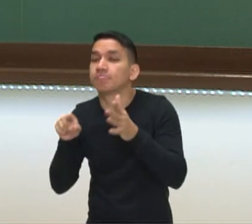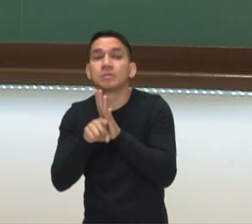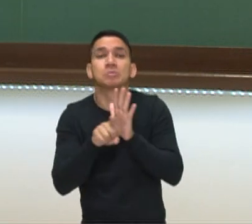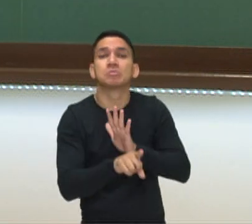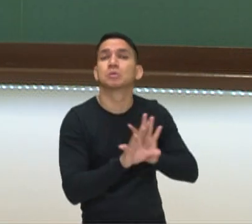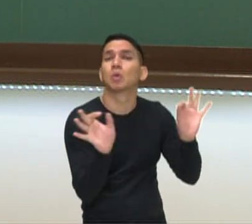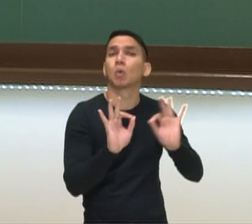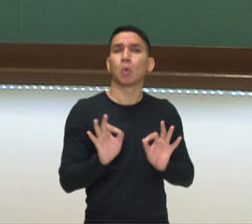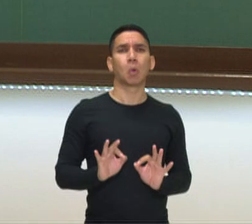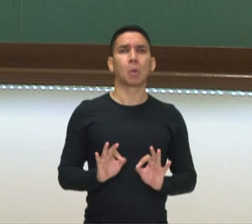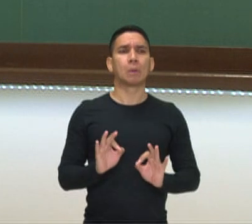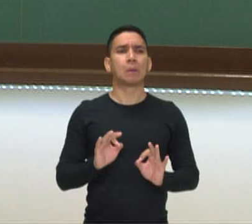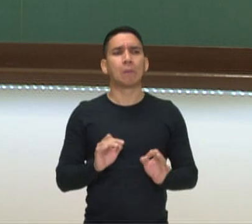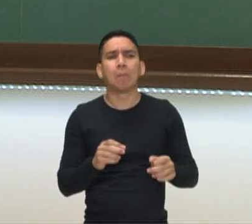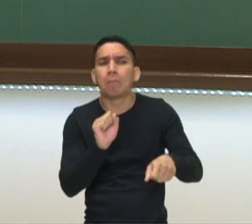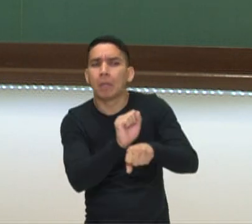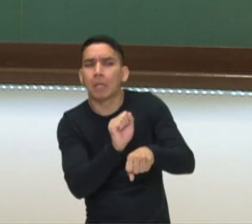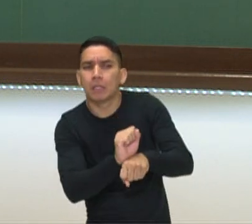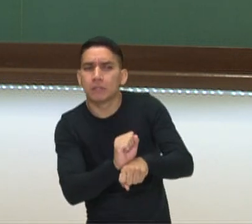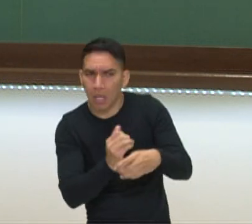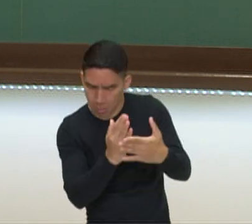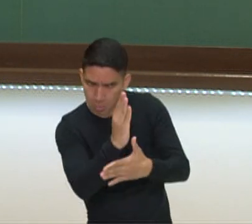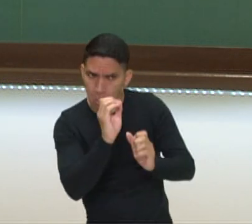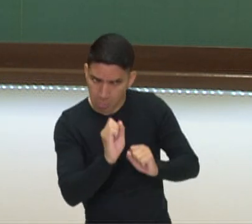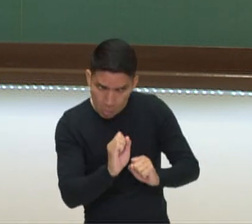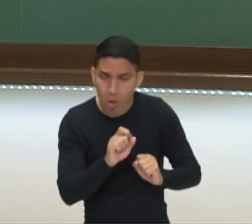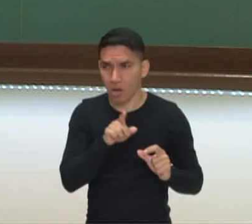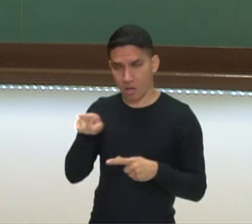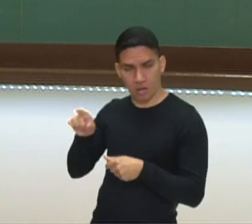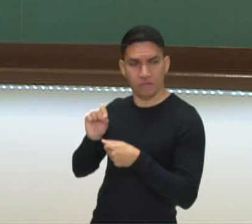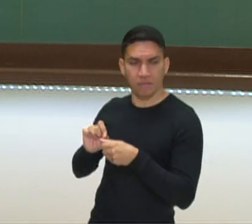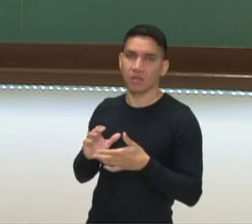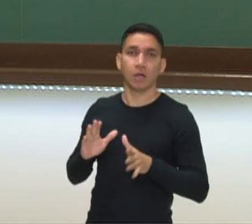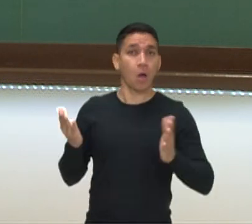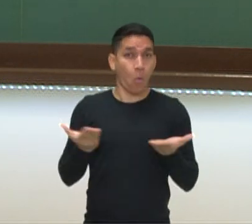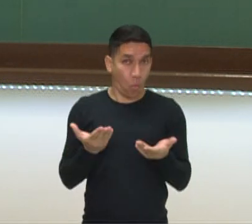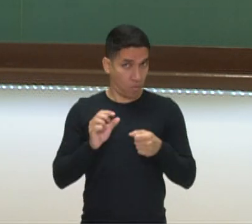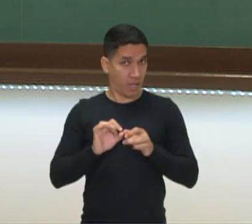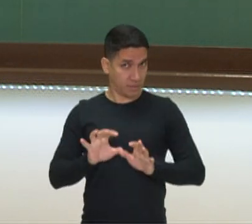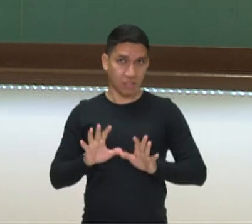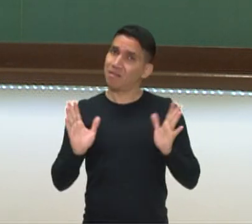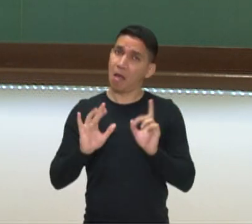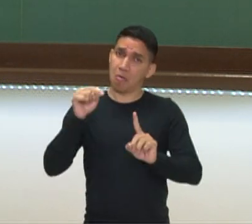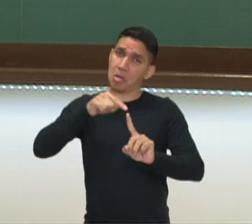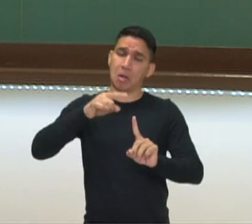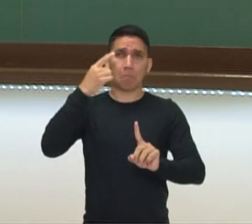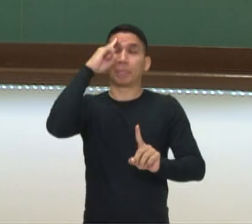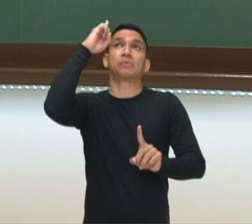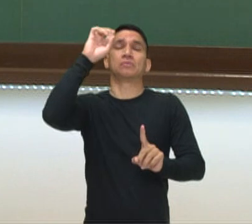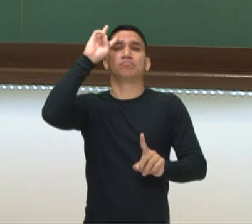lei pela aprovação, né, como hoje acontece, não. Ele podia fazer isso,